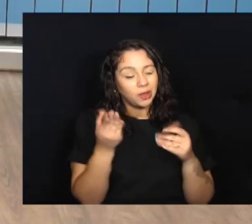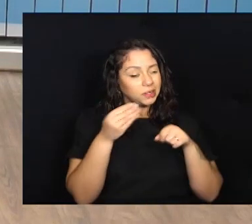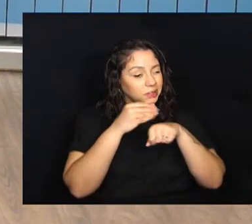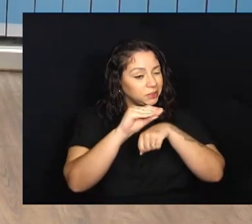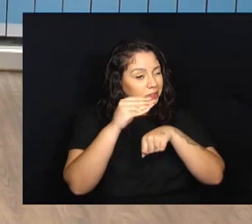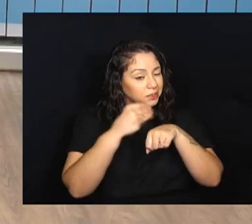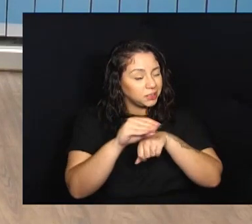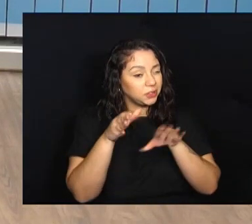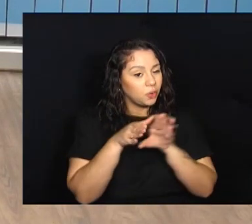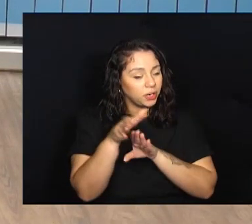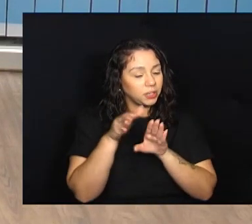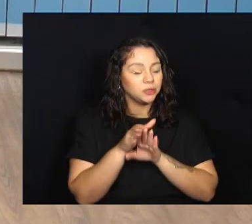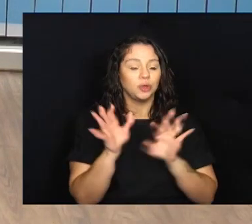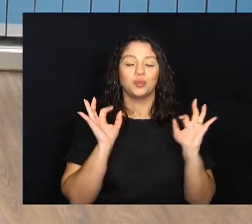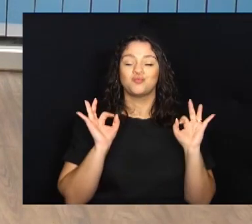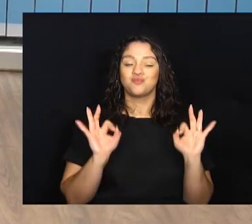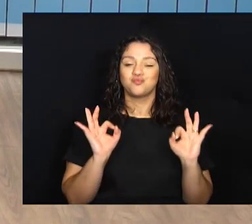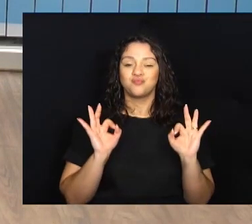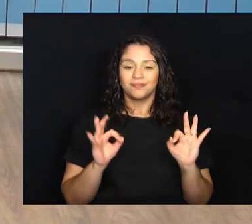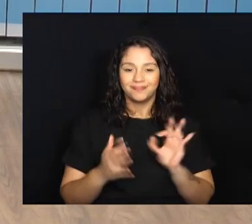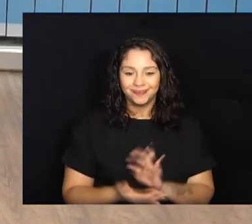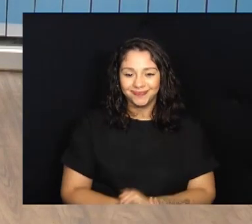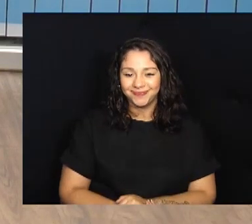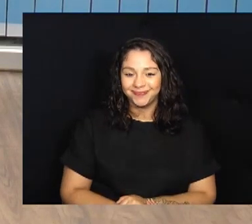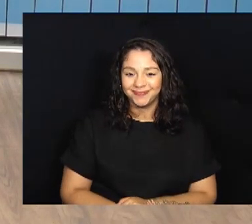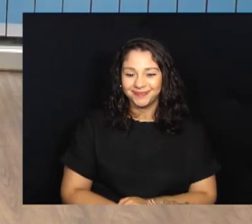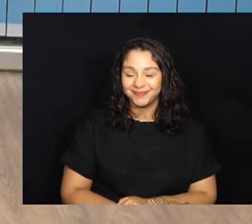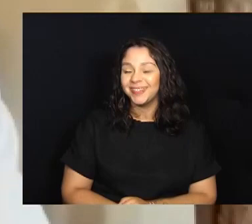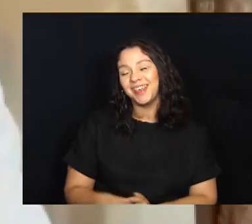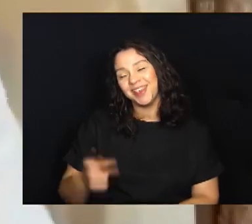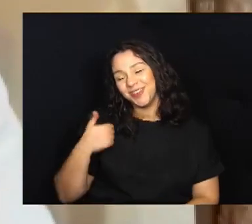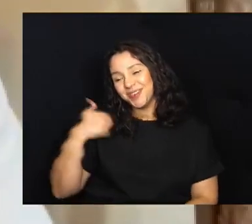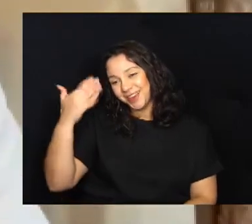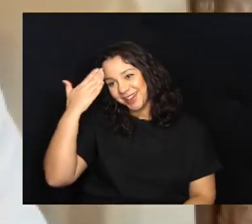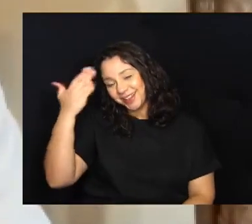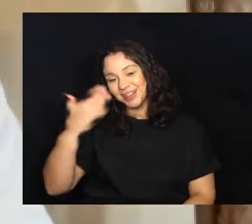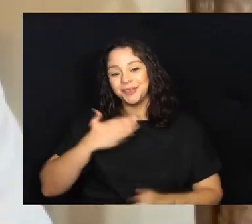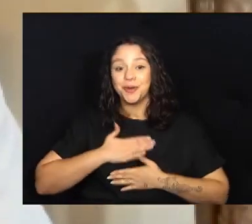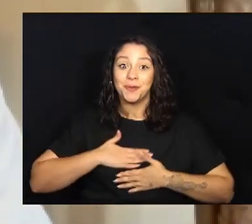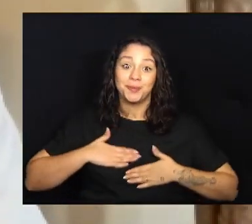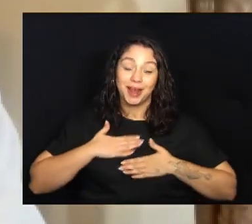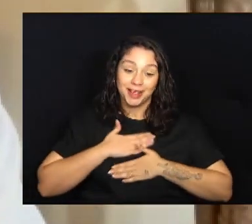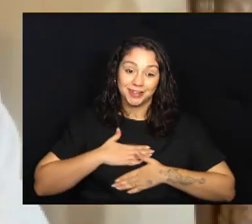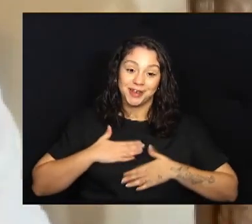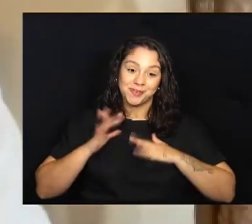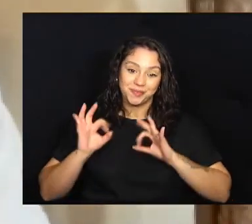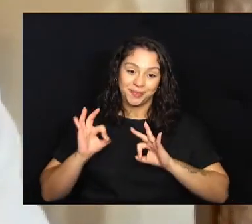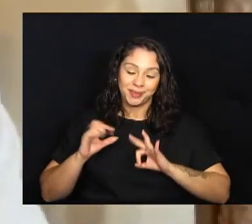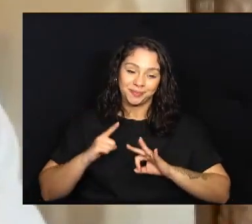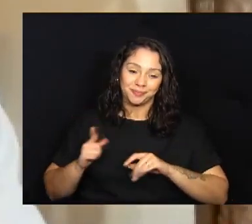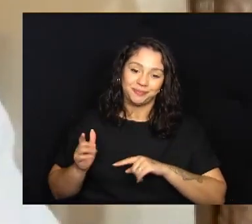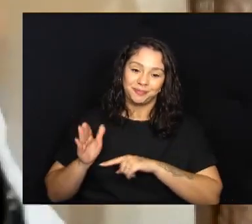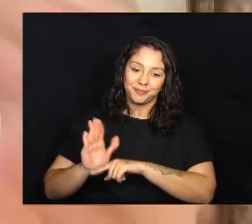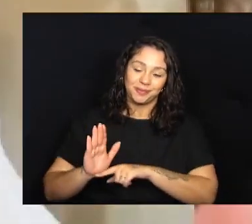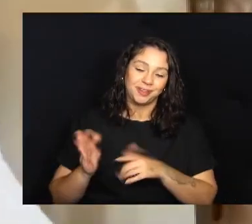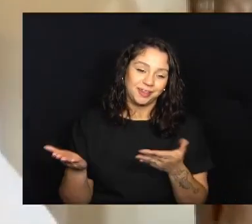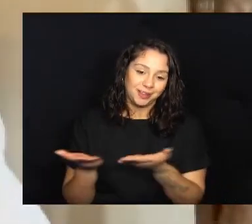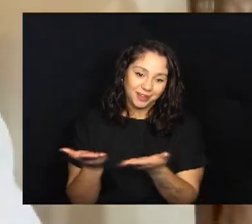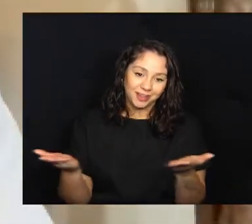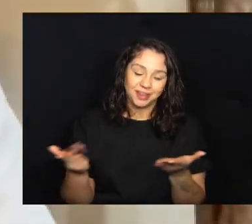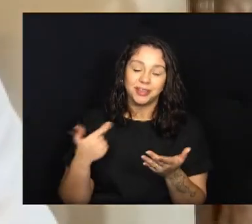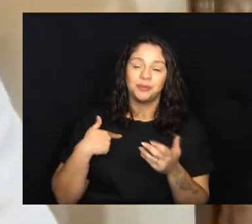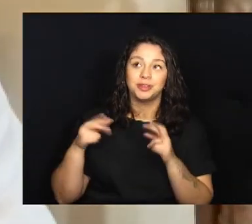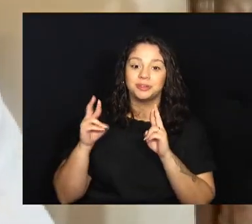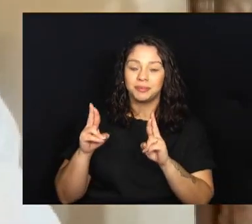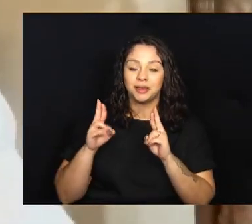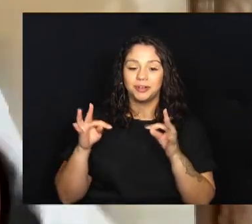orientações valiosas. Eu que agradeço, é um prazer contribuir com vocês e espero que todas as pessoas